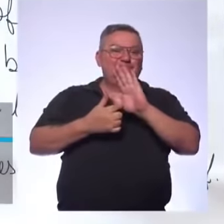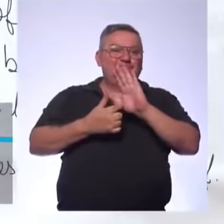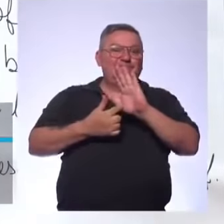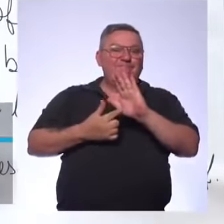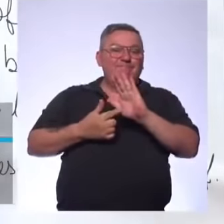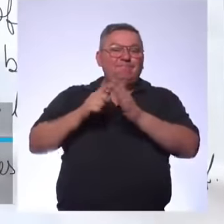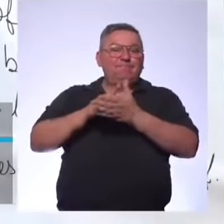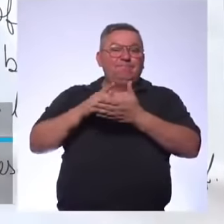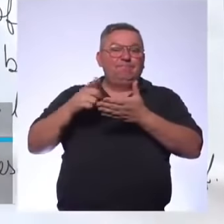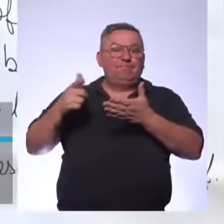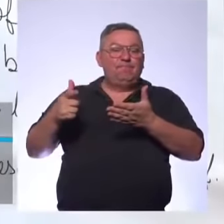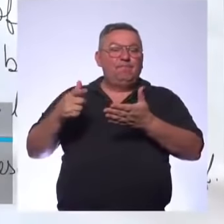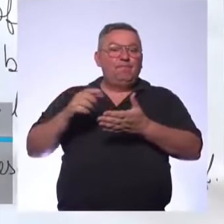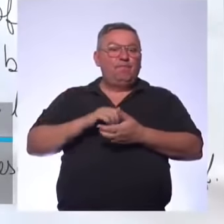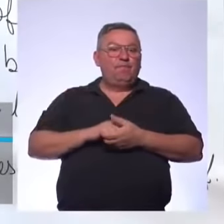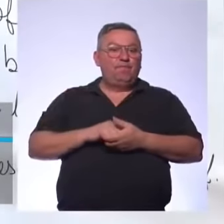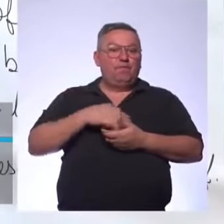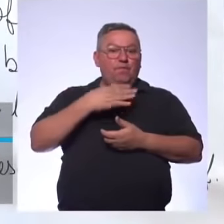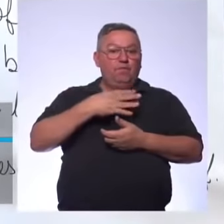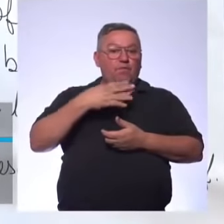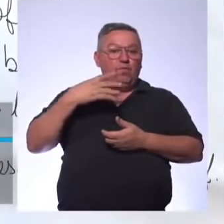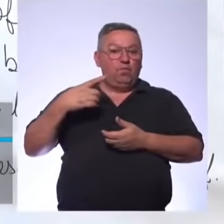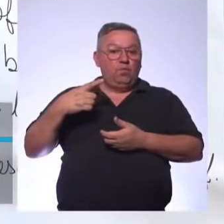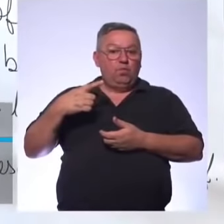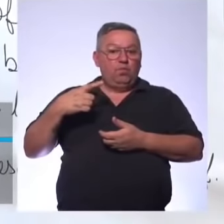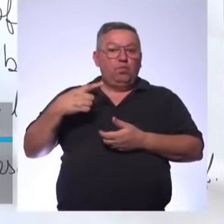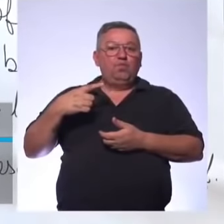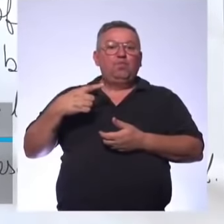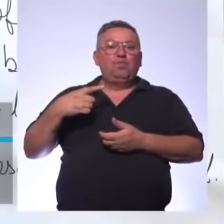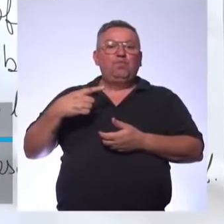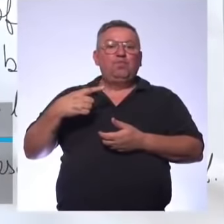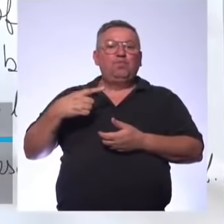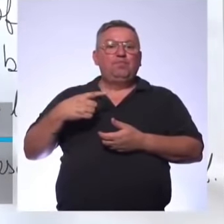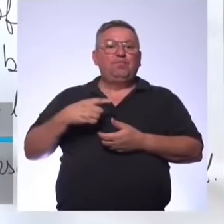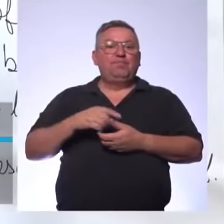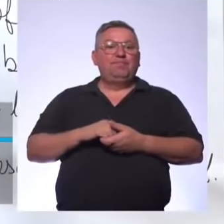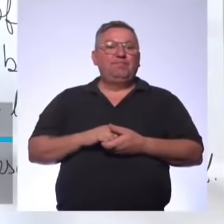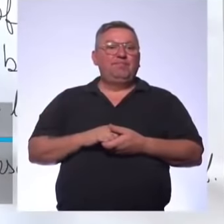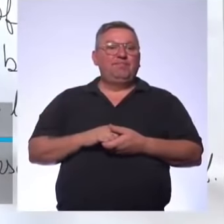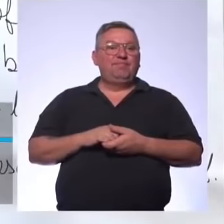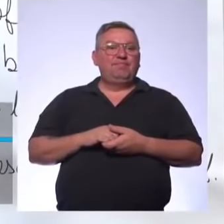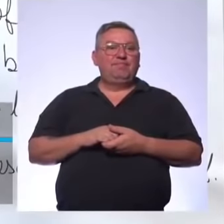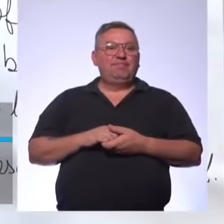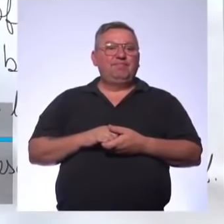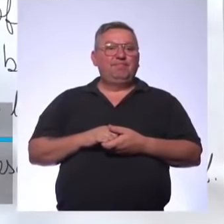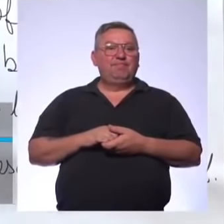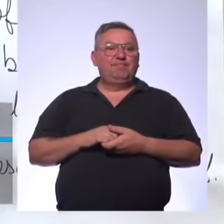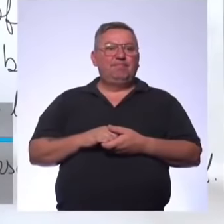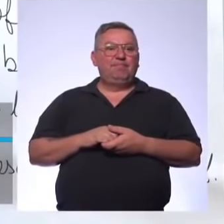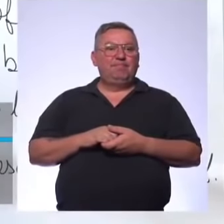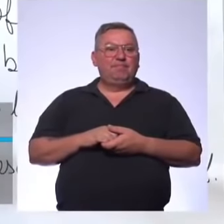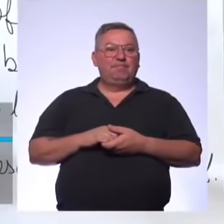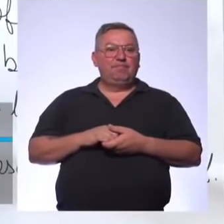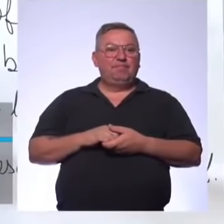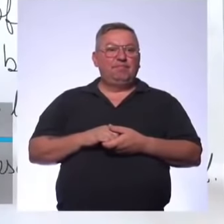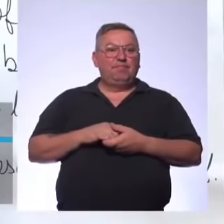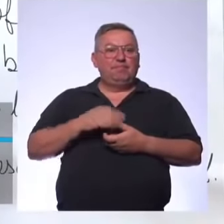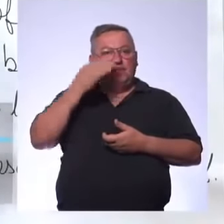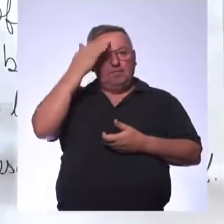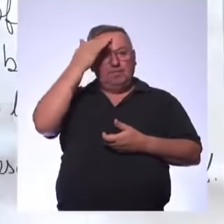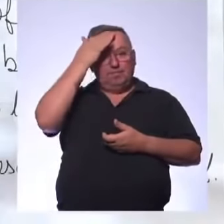qual é a página forte o ano para na página 41 let me see Ah tá aqui ó